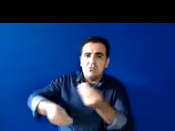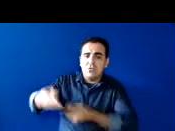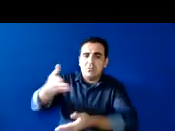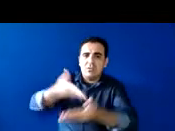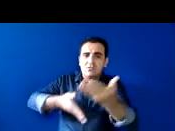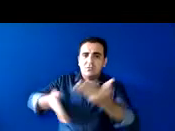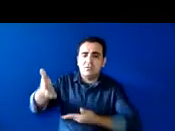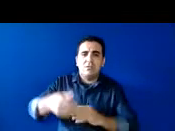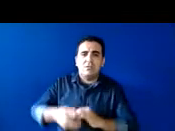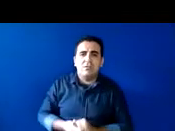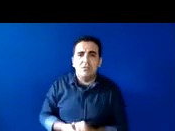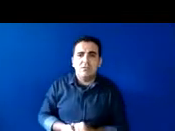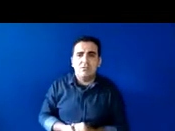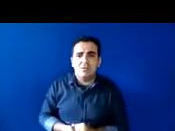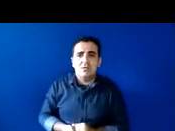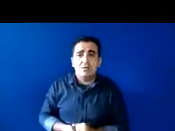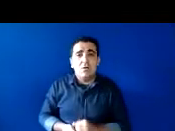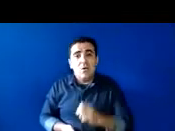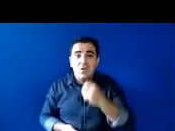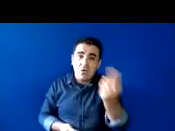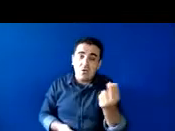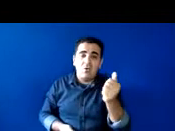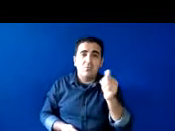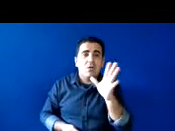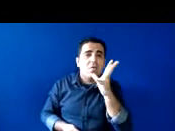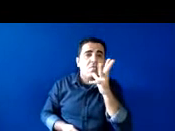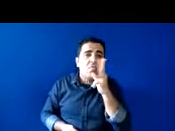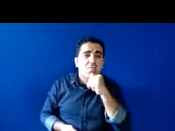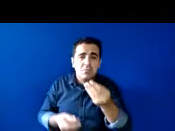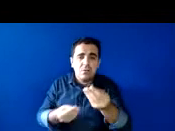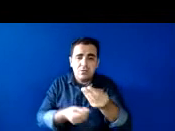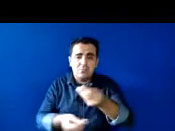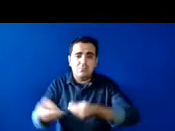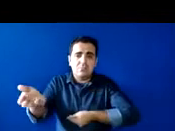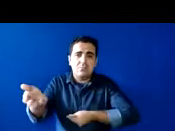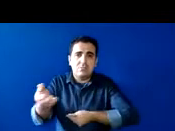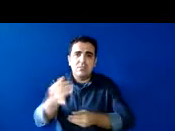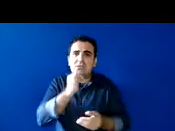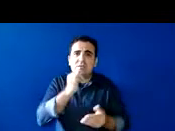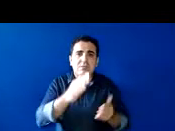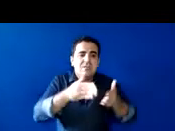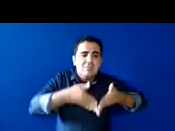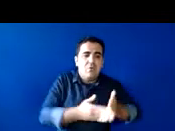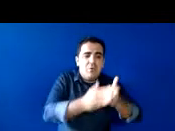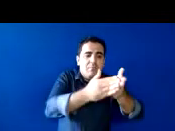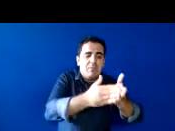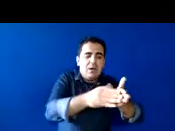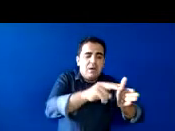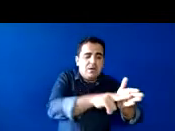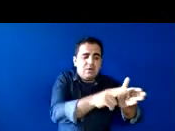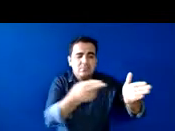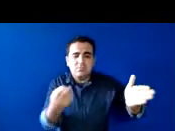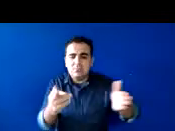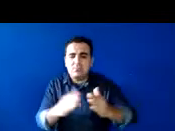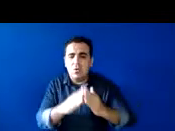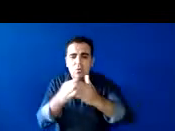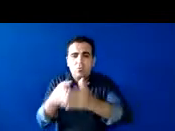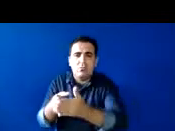transferência, né, ou a demora até na transferência de um barco na Amazônia, né, ou seja, a